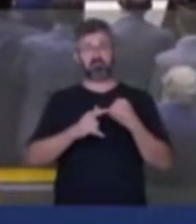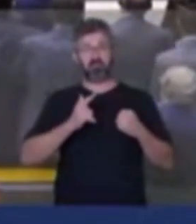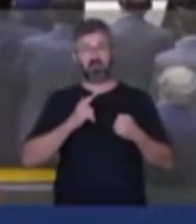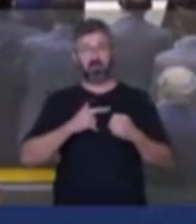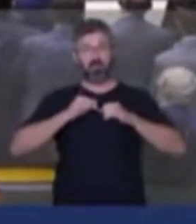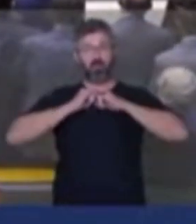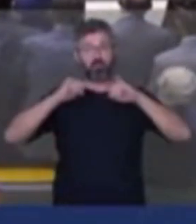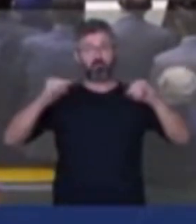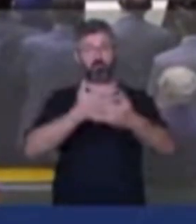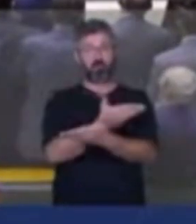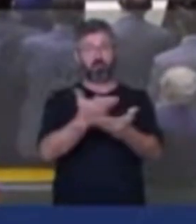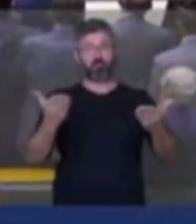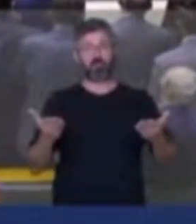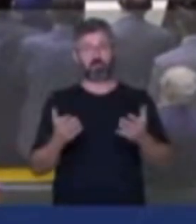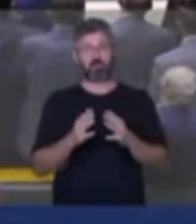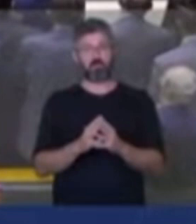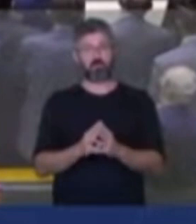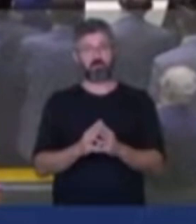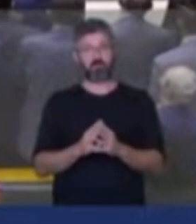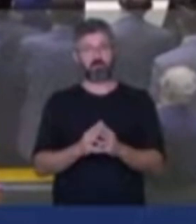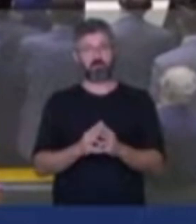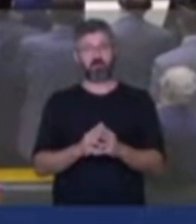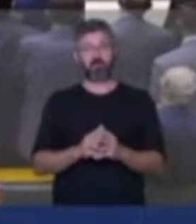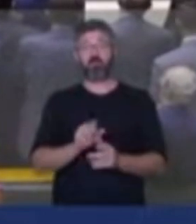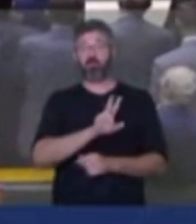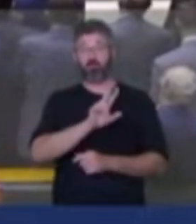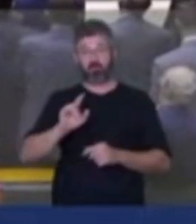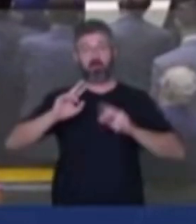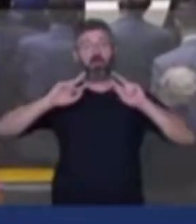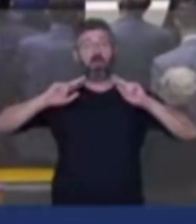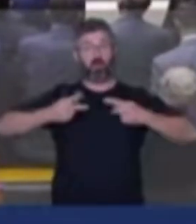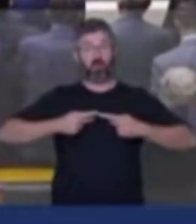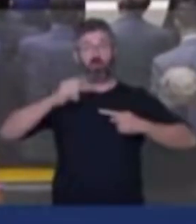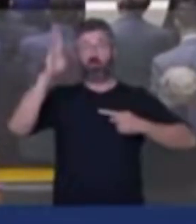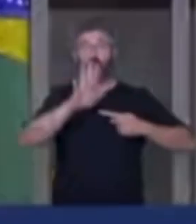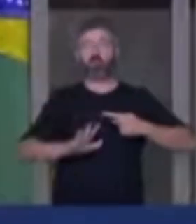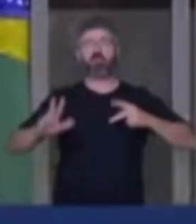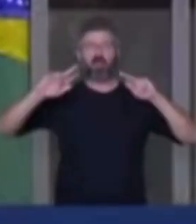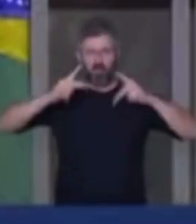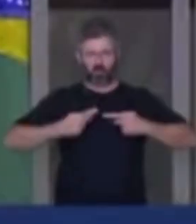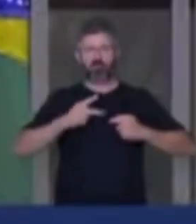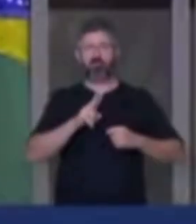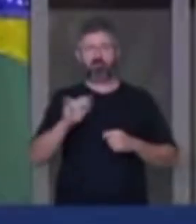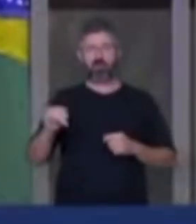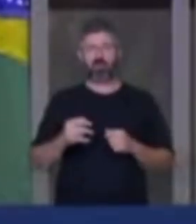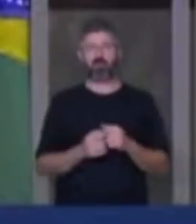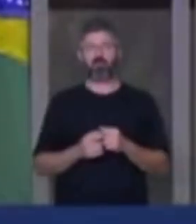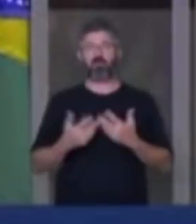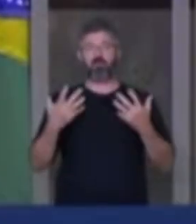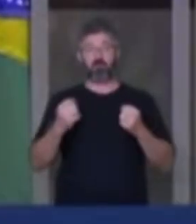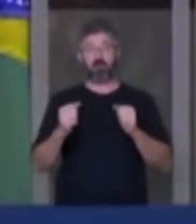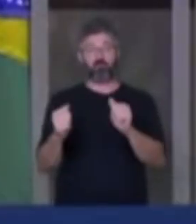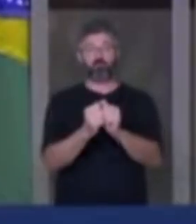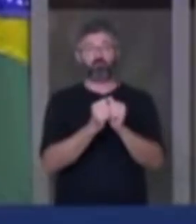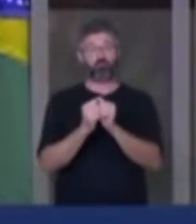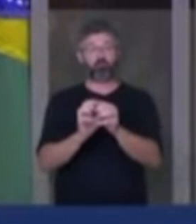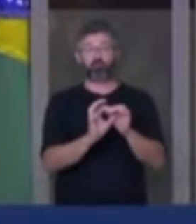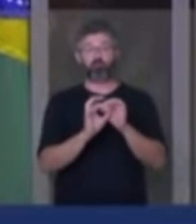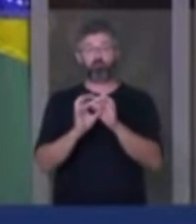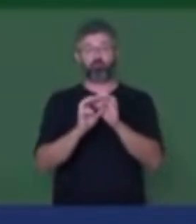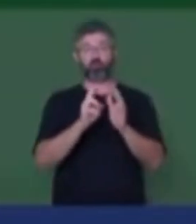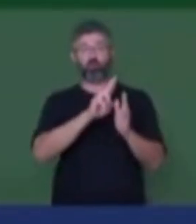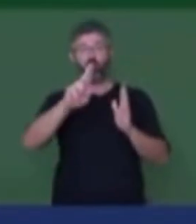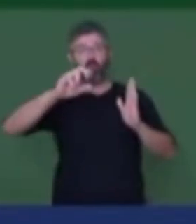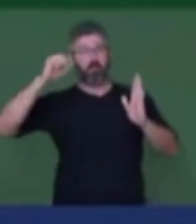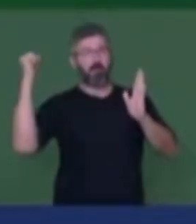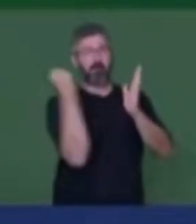isso a vocês, que vamos ter o reconhecimento da nação. Vamos escrever todos nós, nossos nomes na